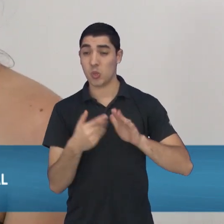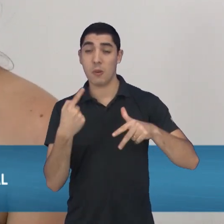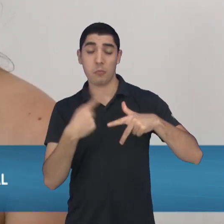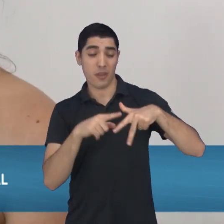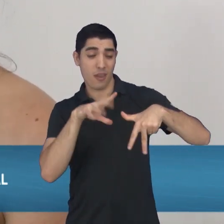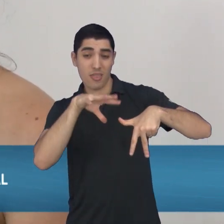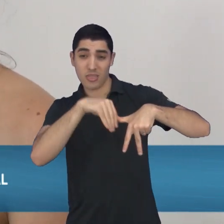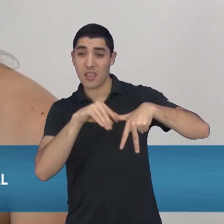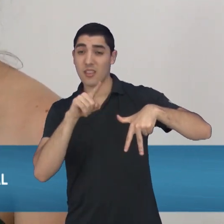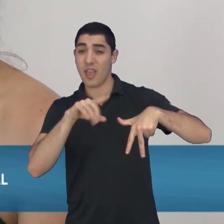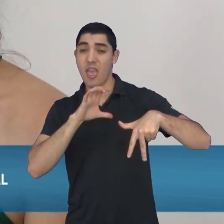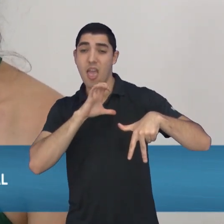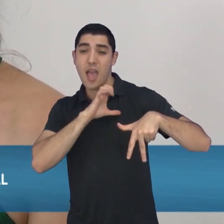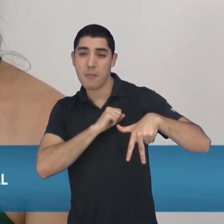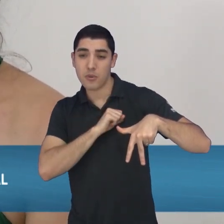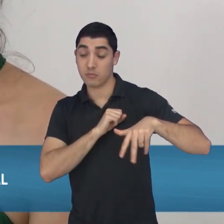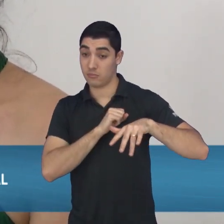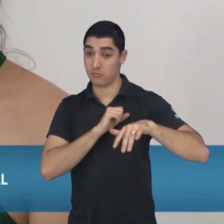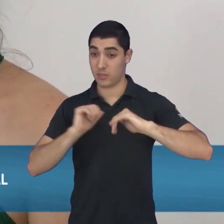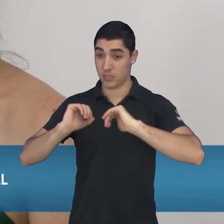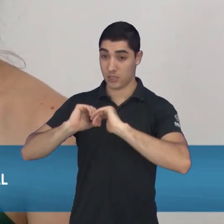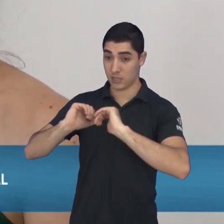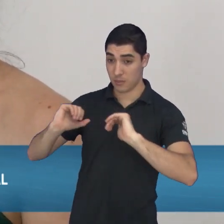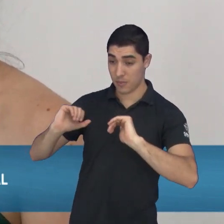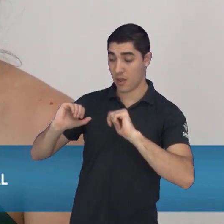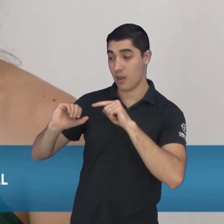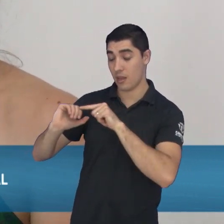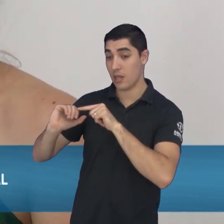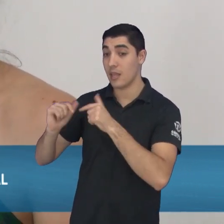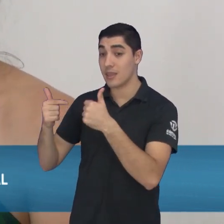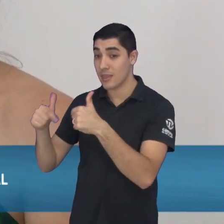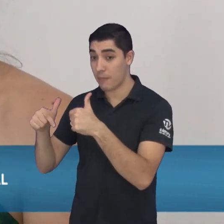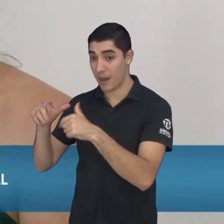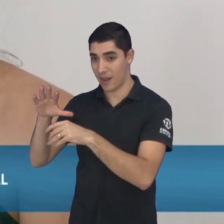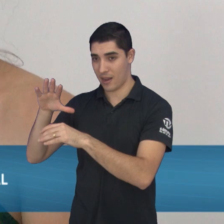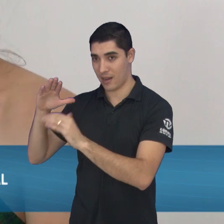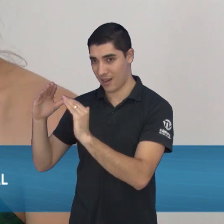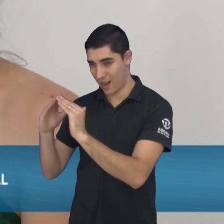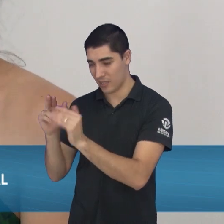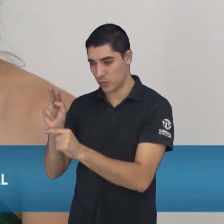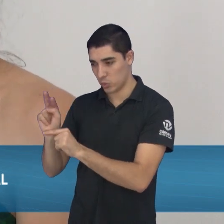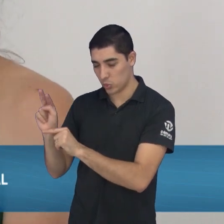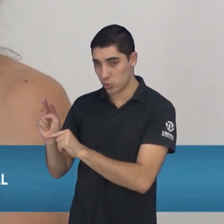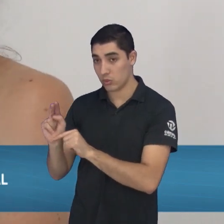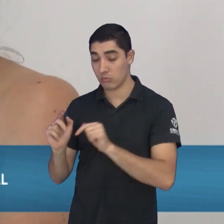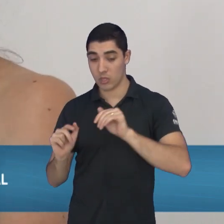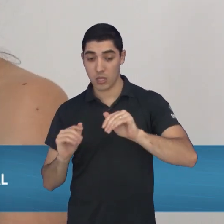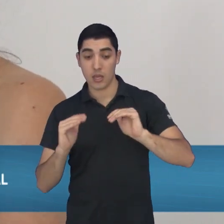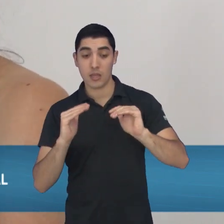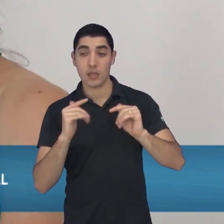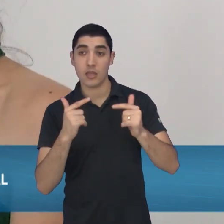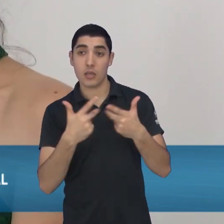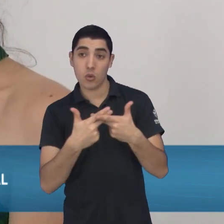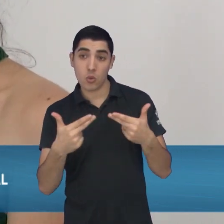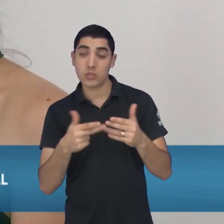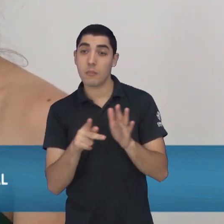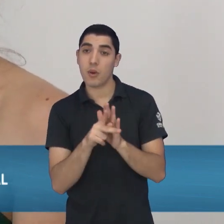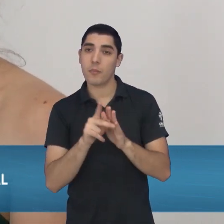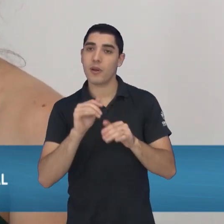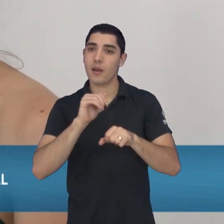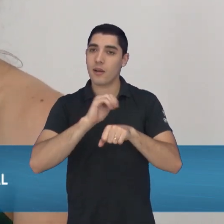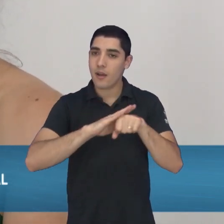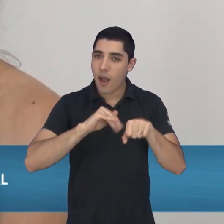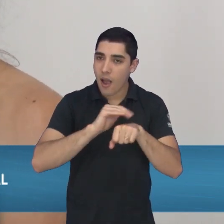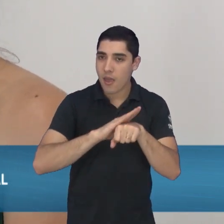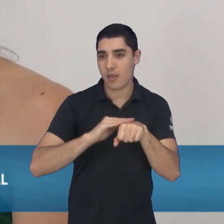E a gente tem que separar o que é o trabalho doméstico, o que é o trabalho dentro desse ambiente e o que é carinho. Carinho é algo que